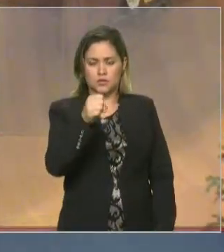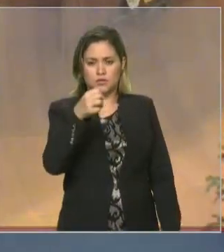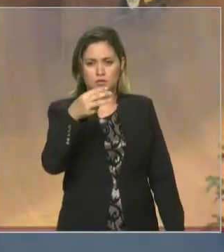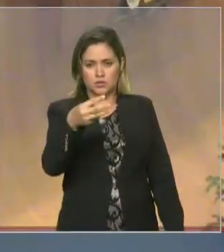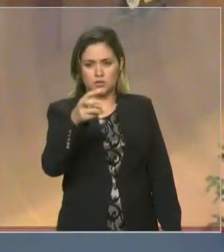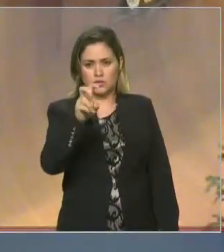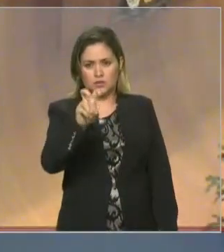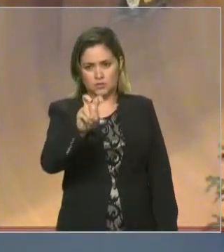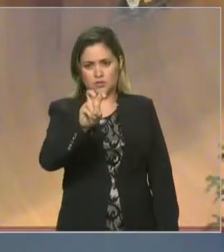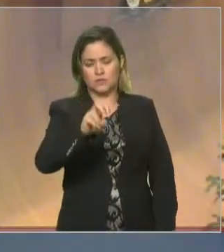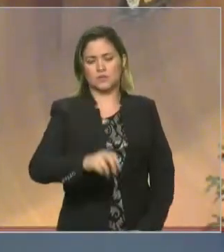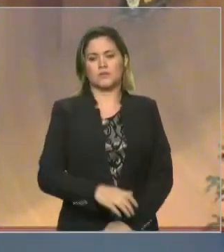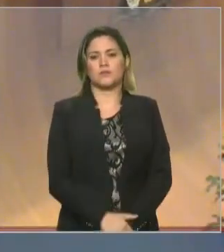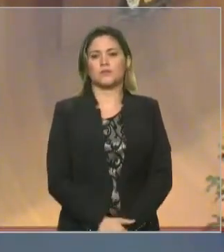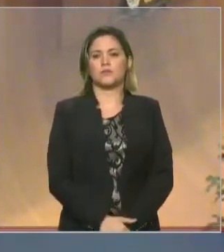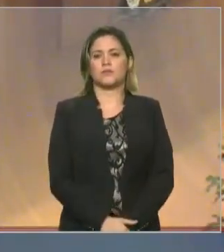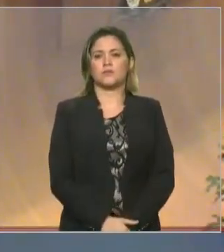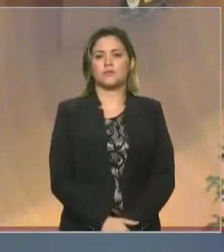1835.